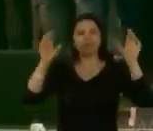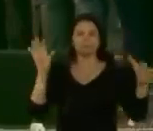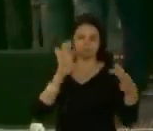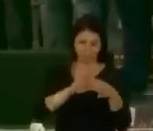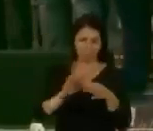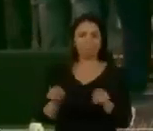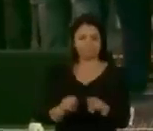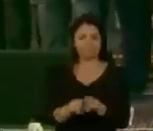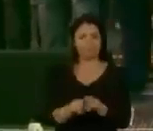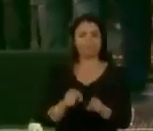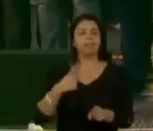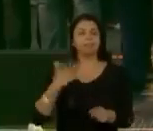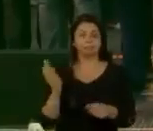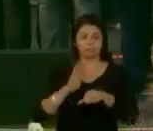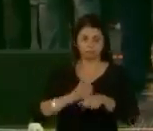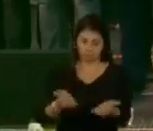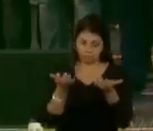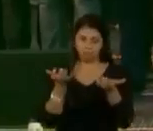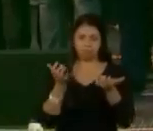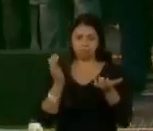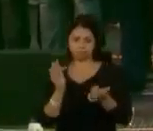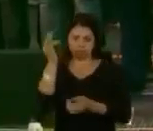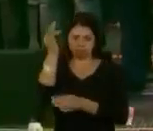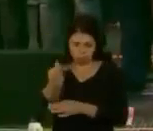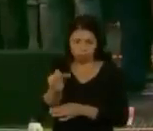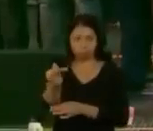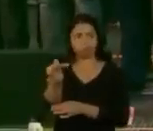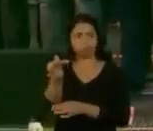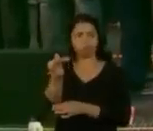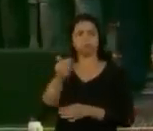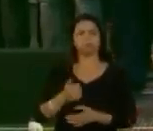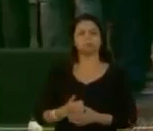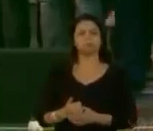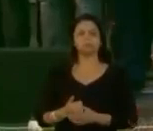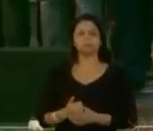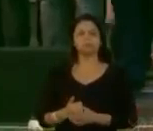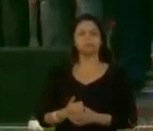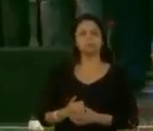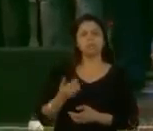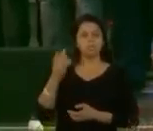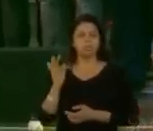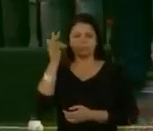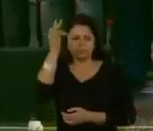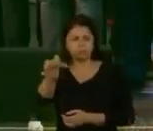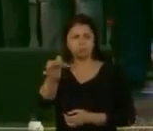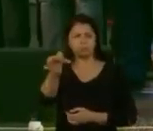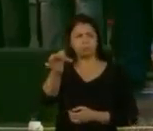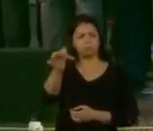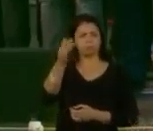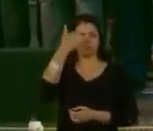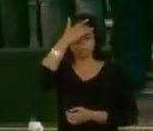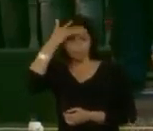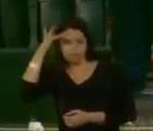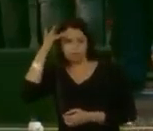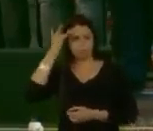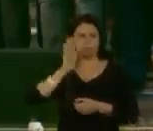mais quero é lá na frente, bem lá na frente, entregar o comando desse país